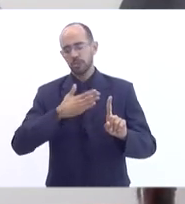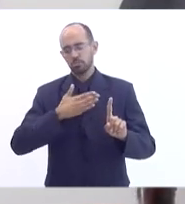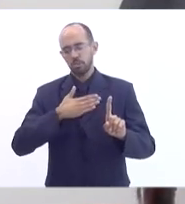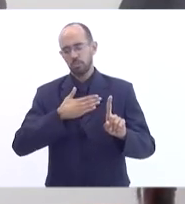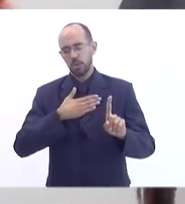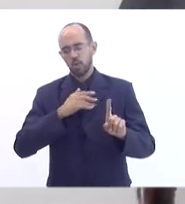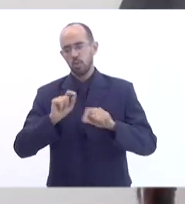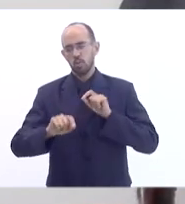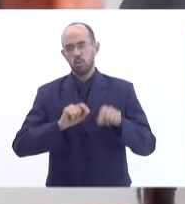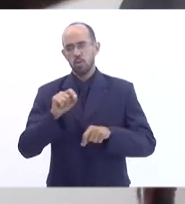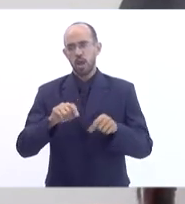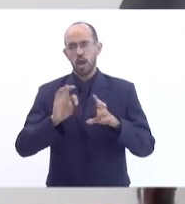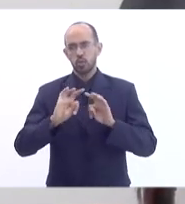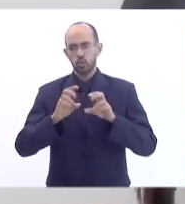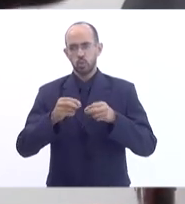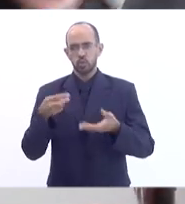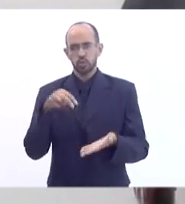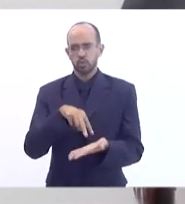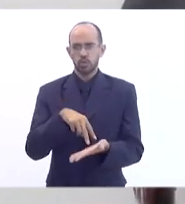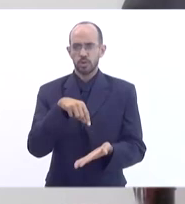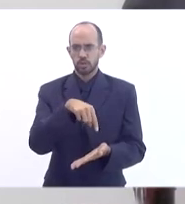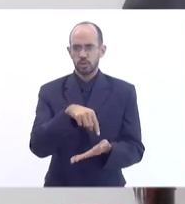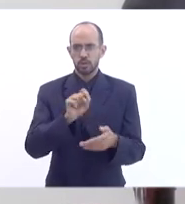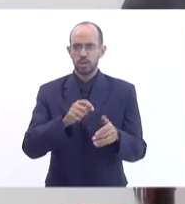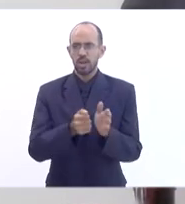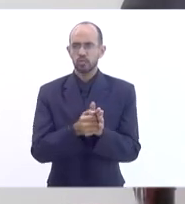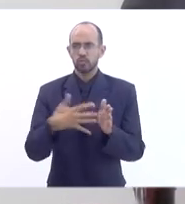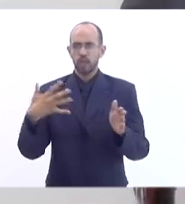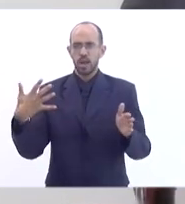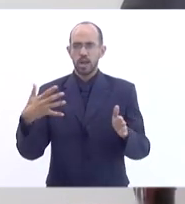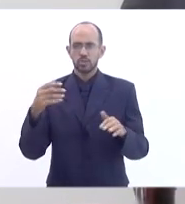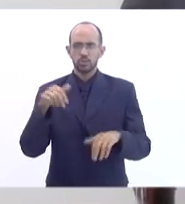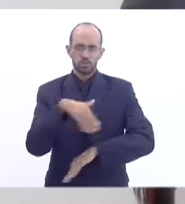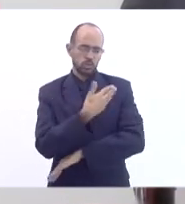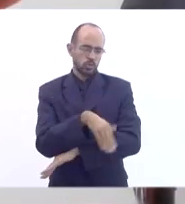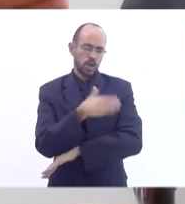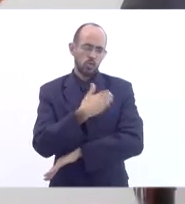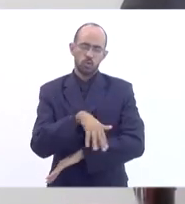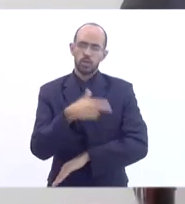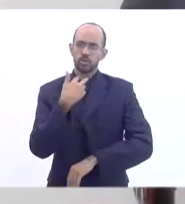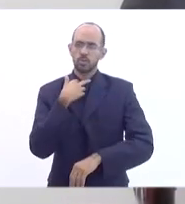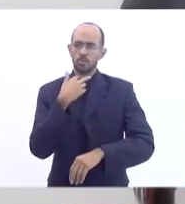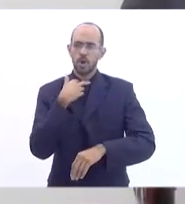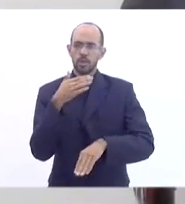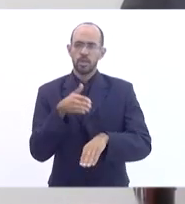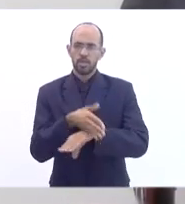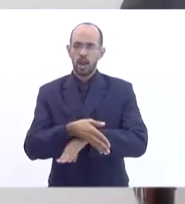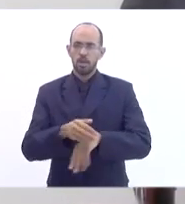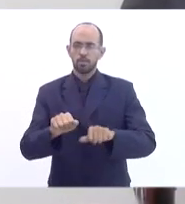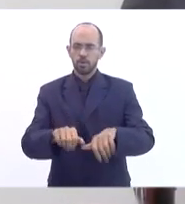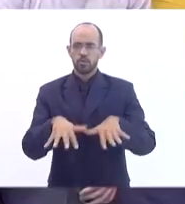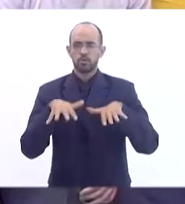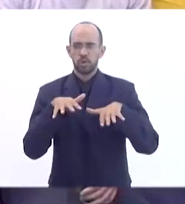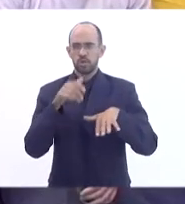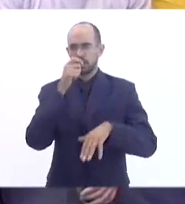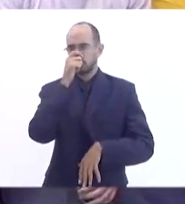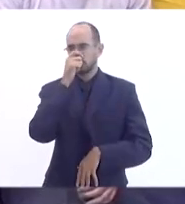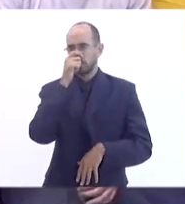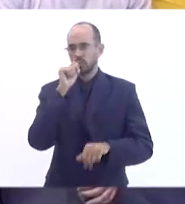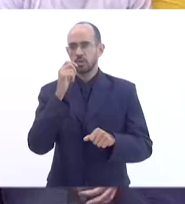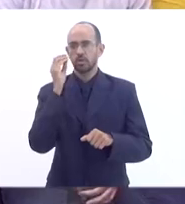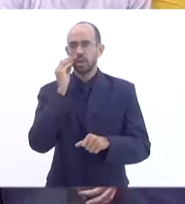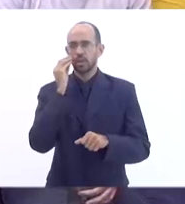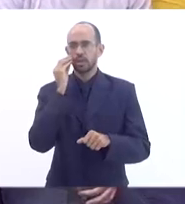a todos que aqui estão e as centenas que estão lá na rua nesse momento que não puderam entrar por conta do auditório já está lotado eu